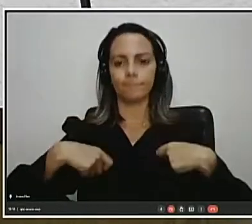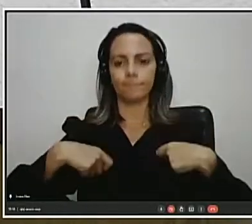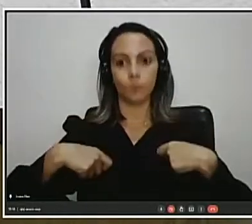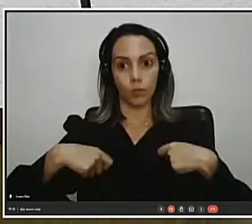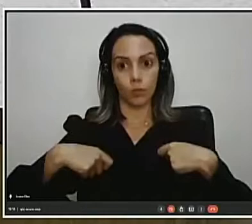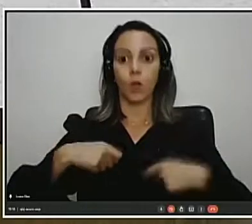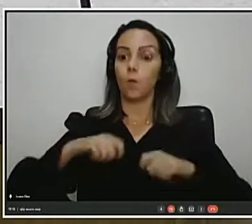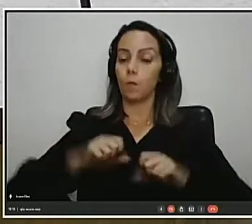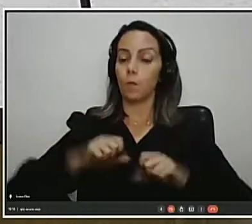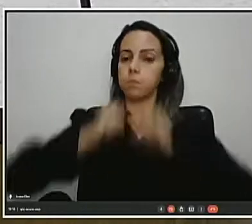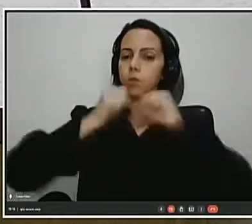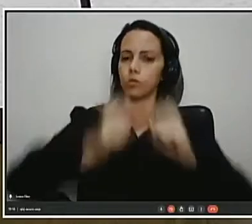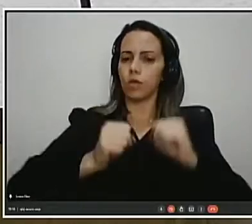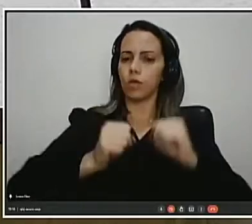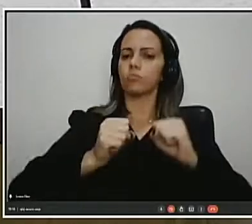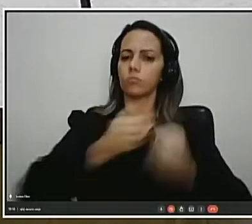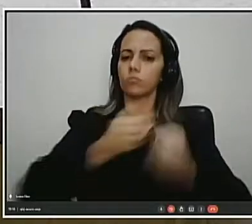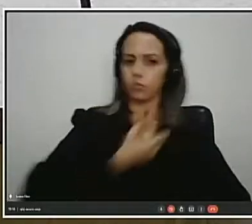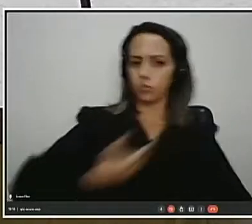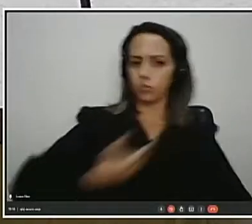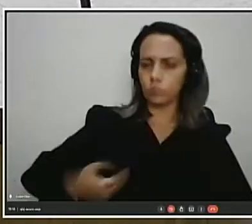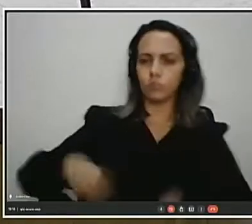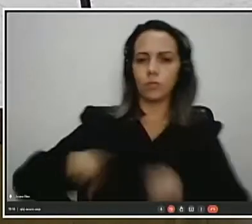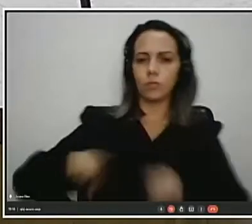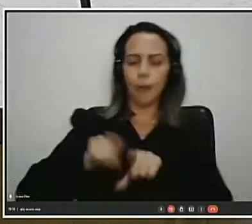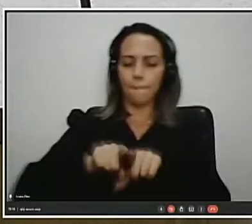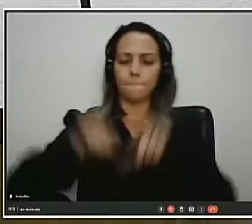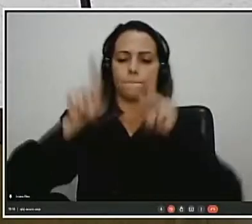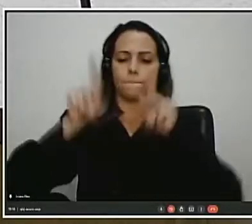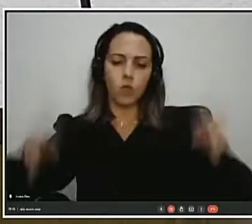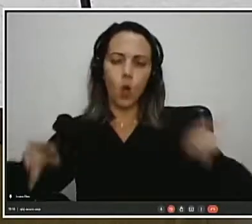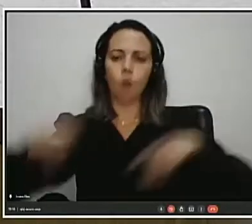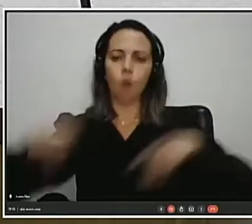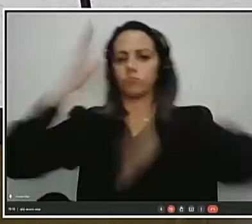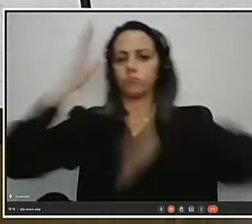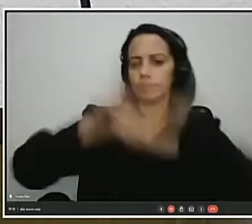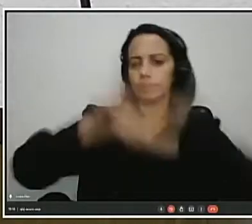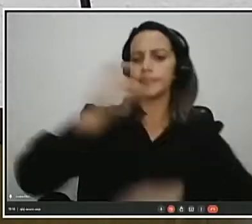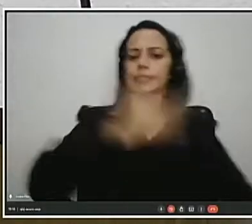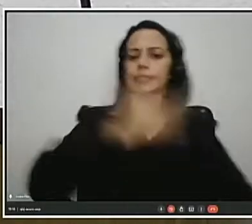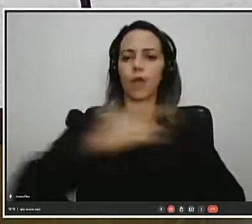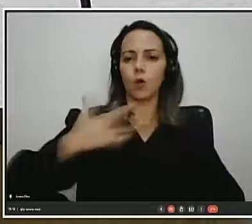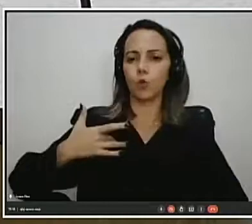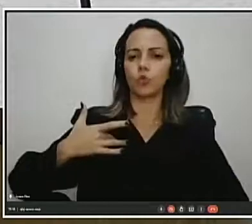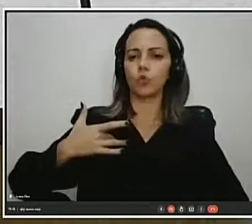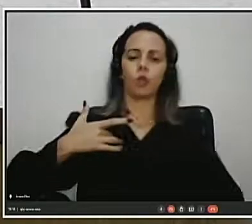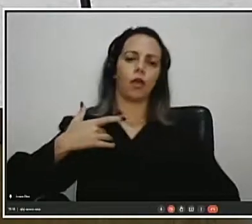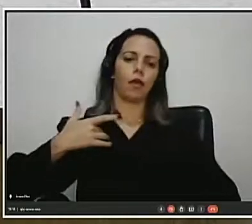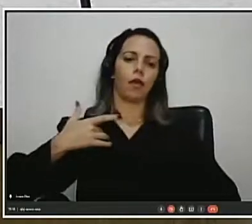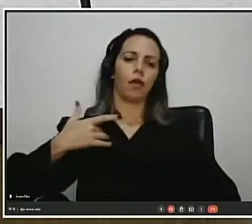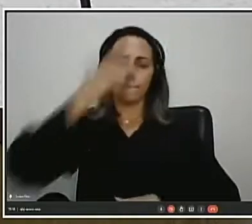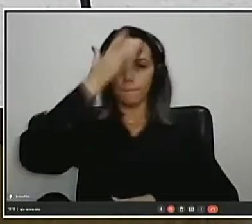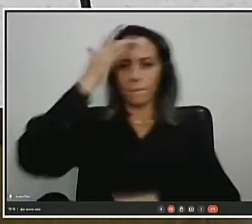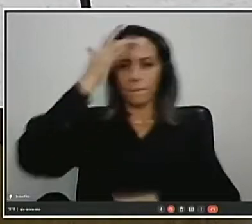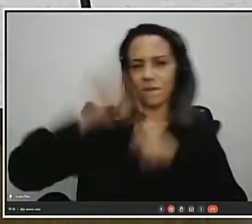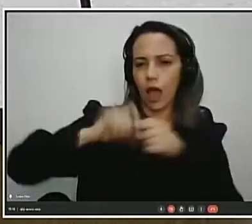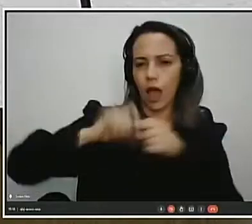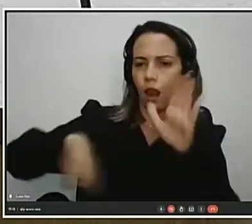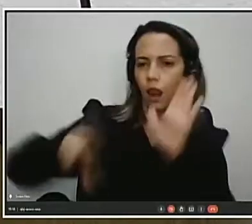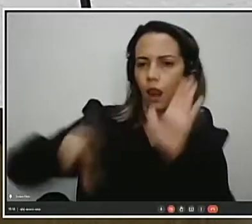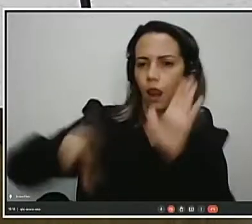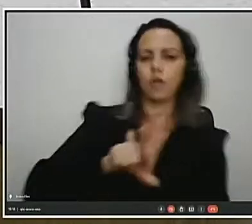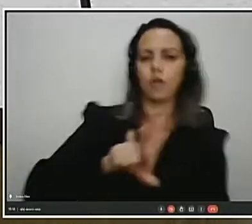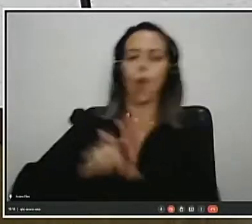público, autoridades, educadores, profissionais de saúde, legisladores, organizações da sociedade